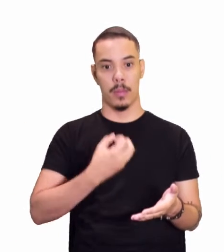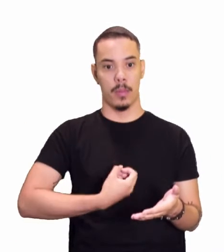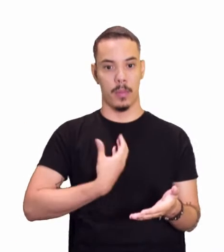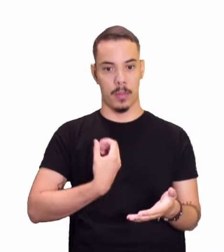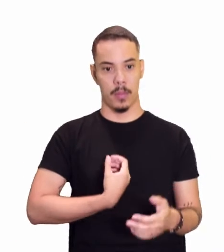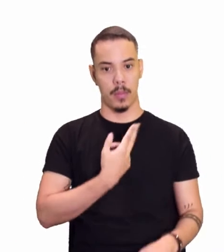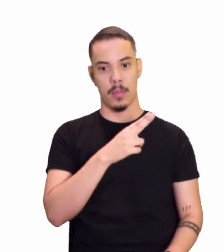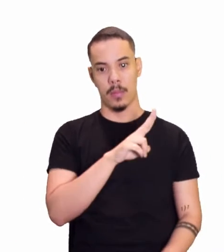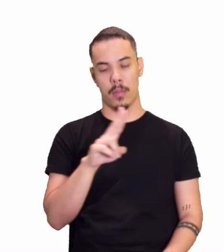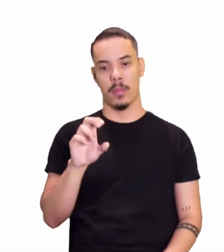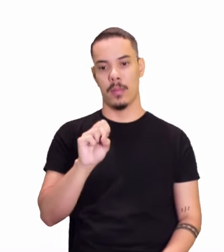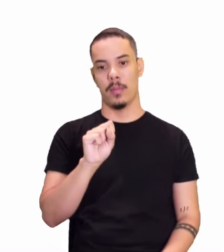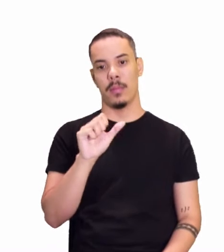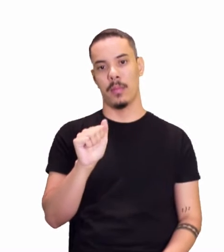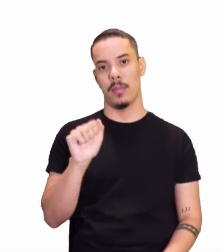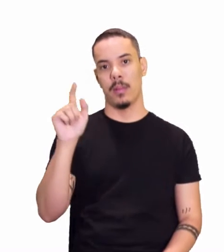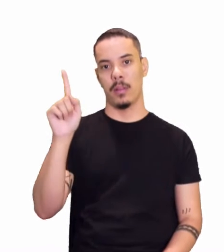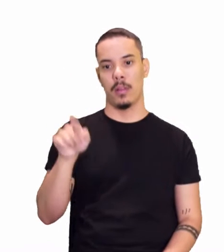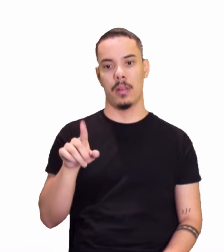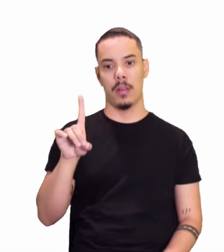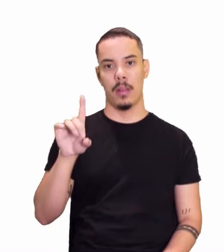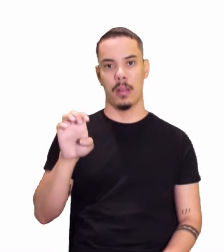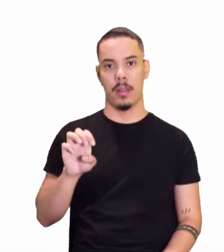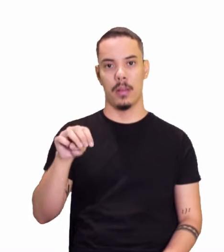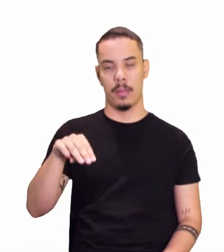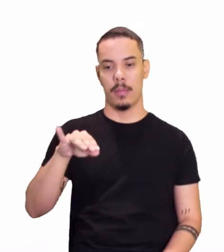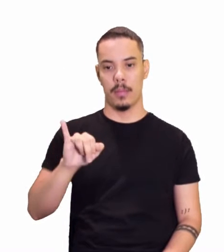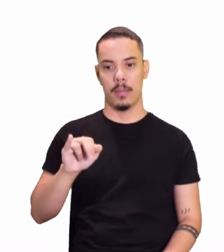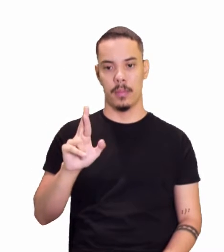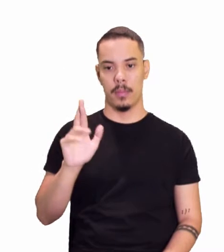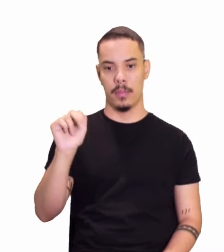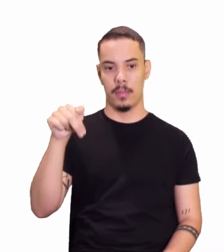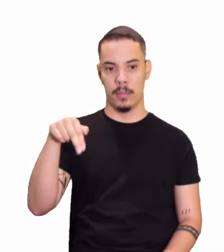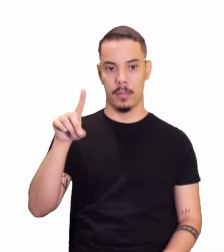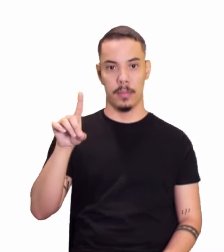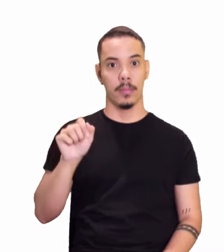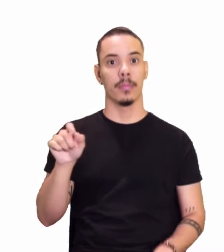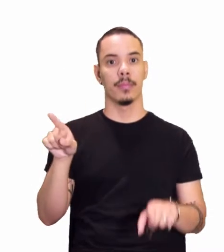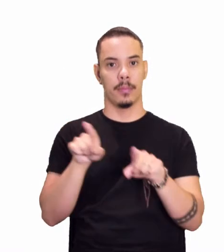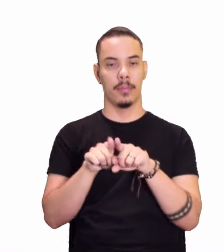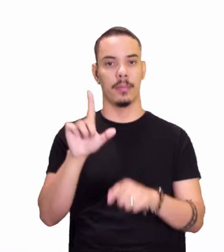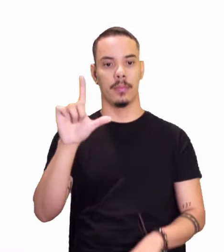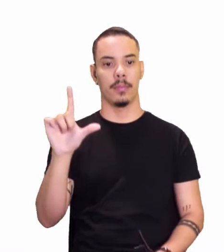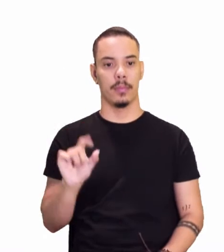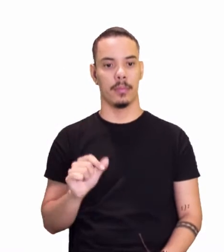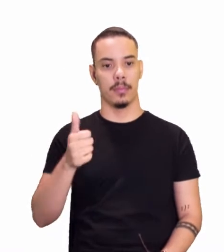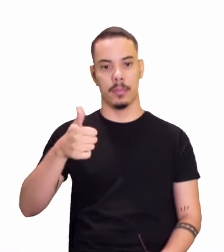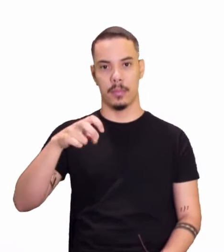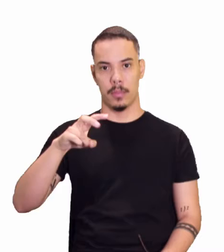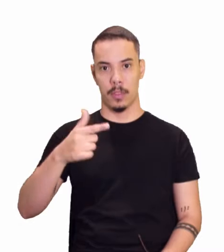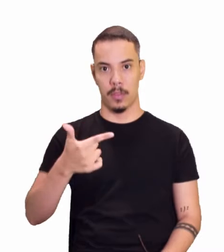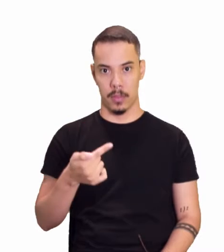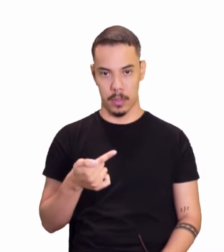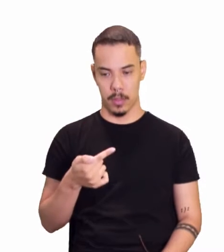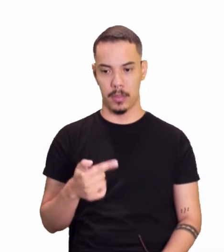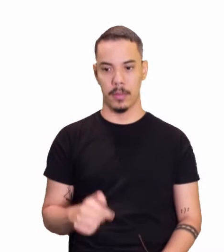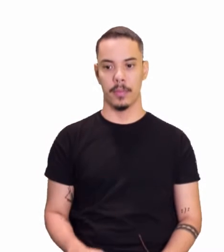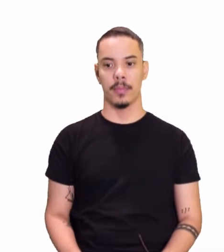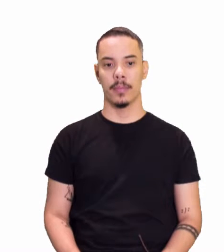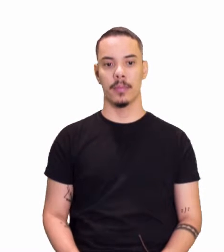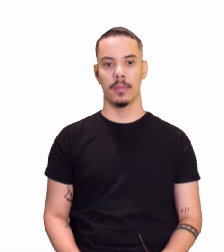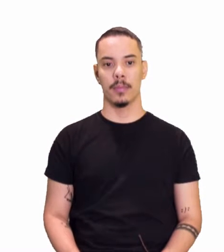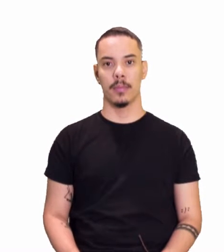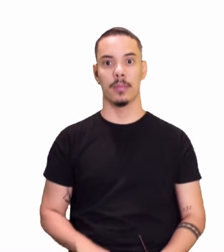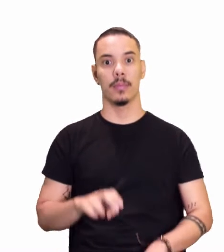chamado Sá de Miranda, certo? Também da Itália, isso em 1527. Então, com isso, o